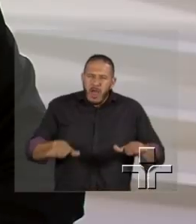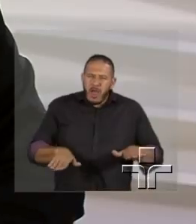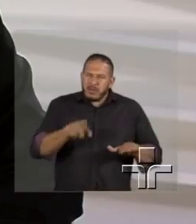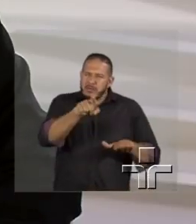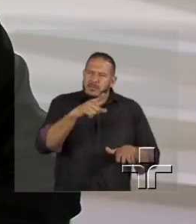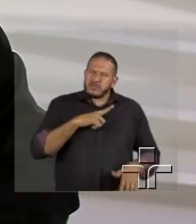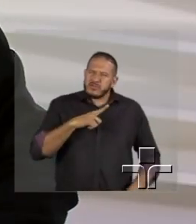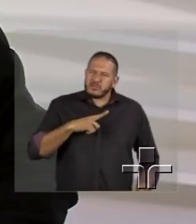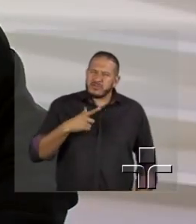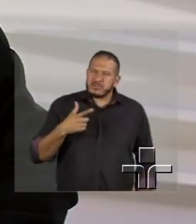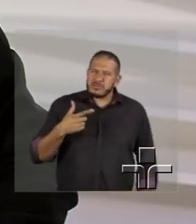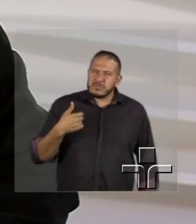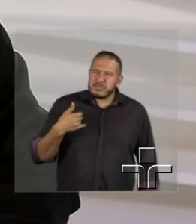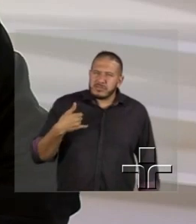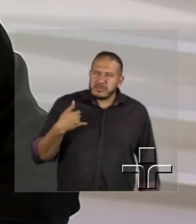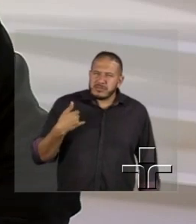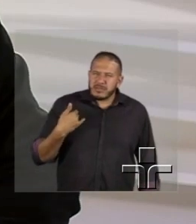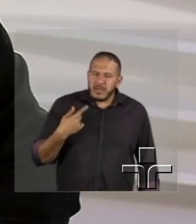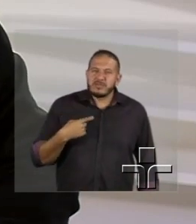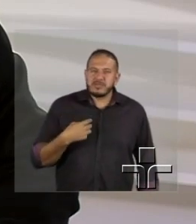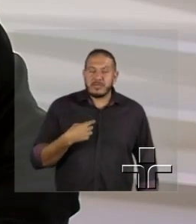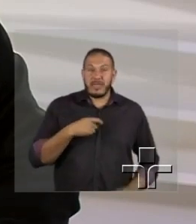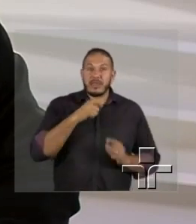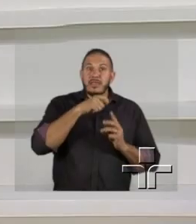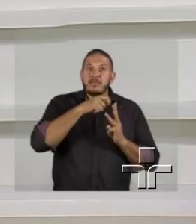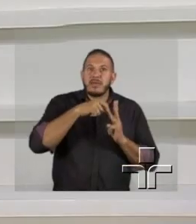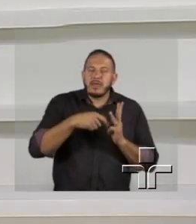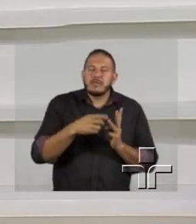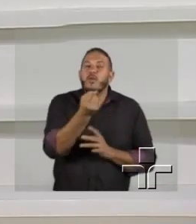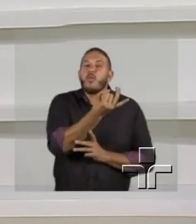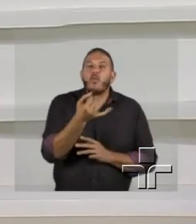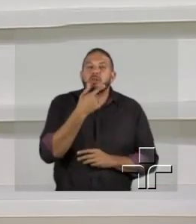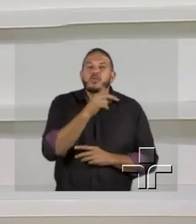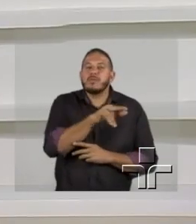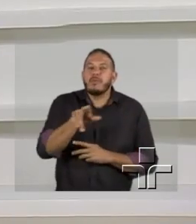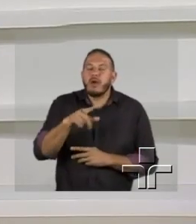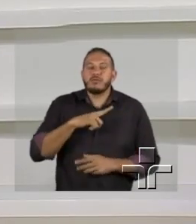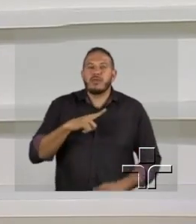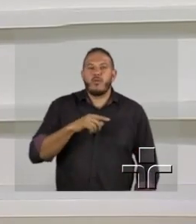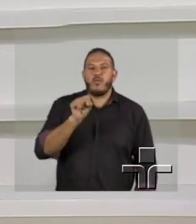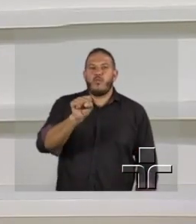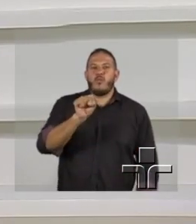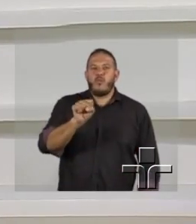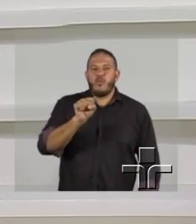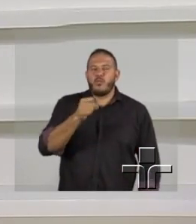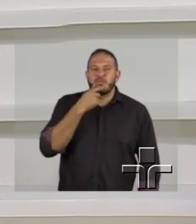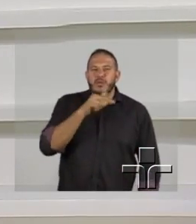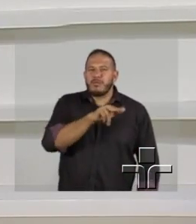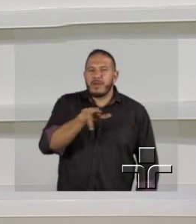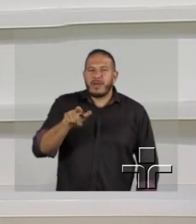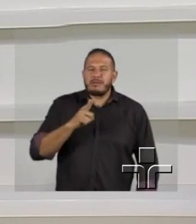então nem para consultar a minha agenda, né? Mas mesmo assim tiveram acesso ao presidente. Bom,